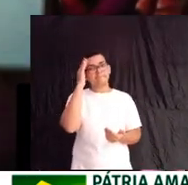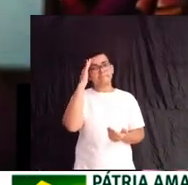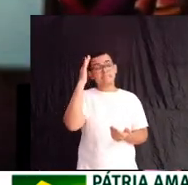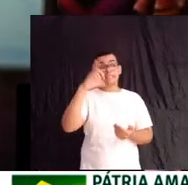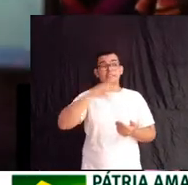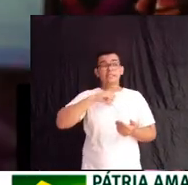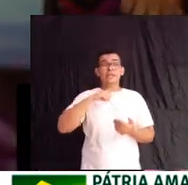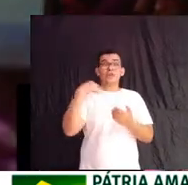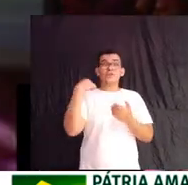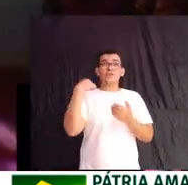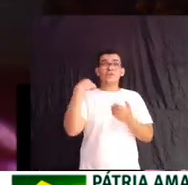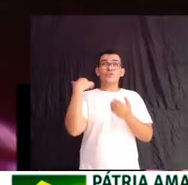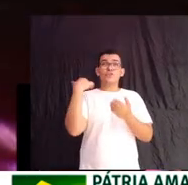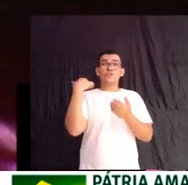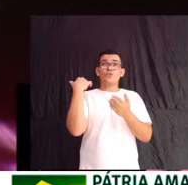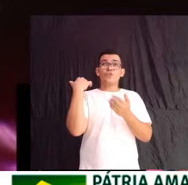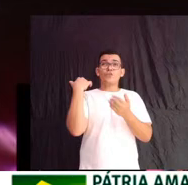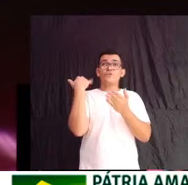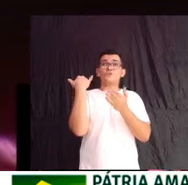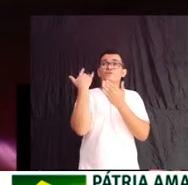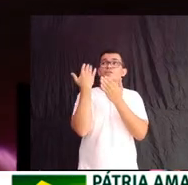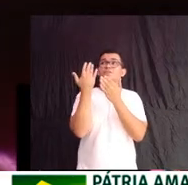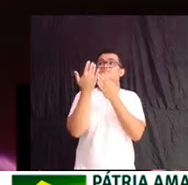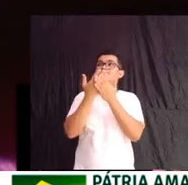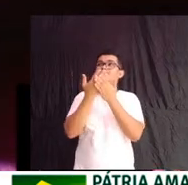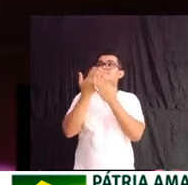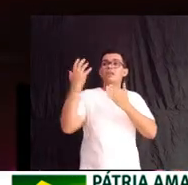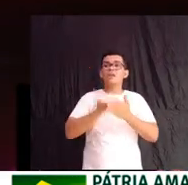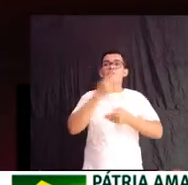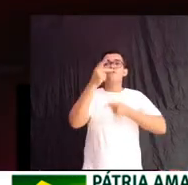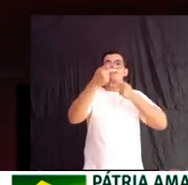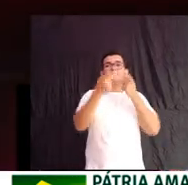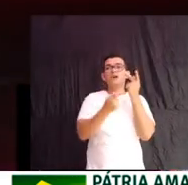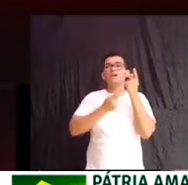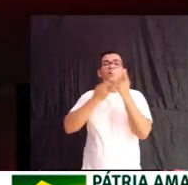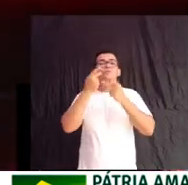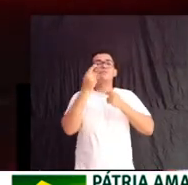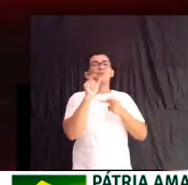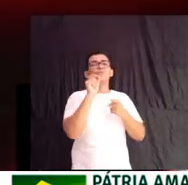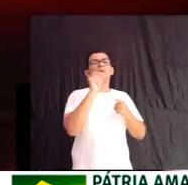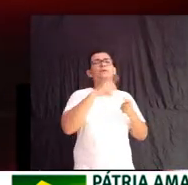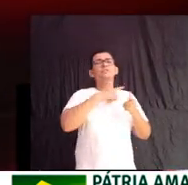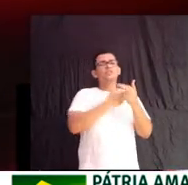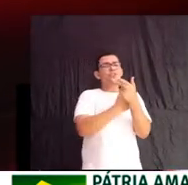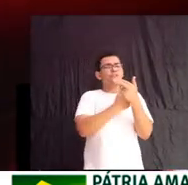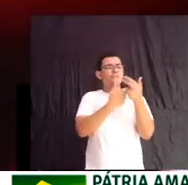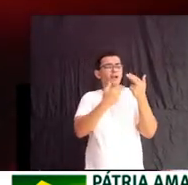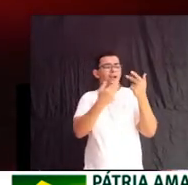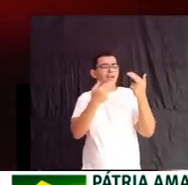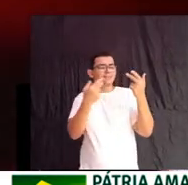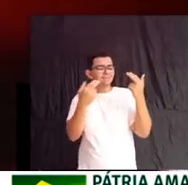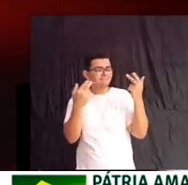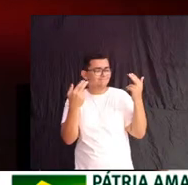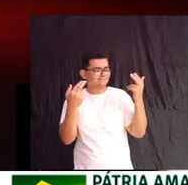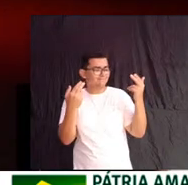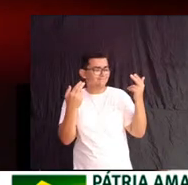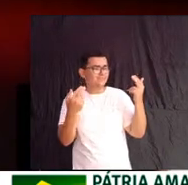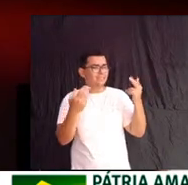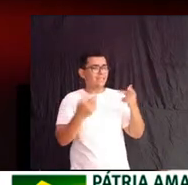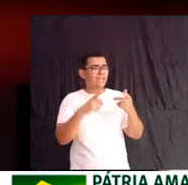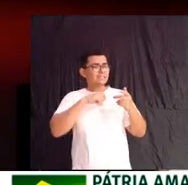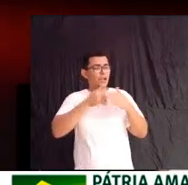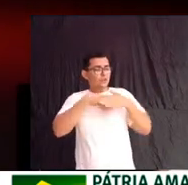Faz tempo que eu queria te falar das coisas que